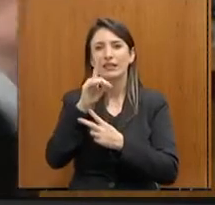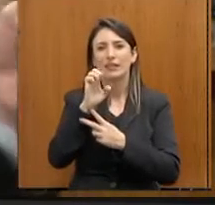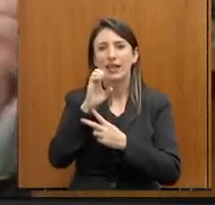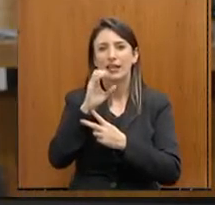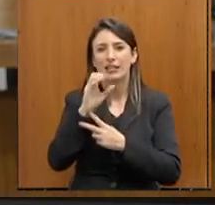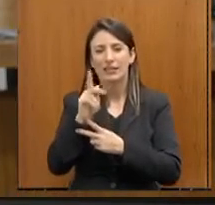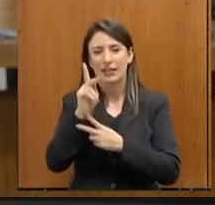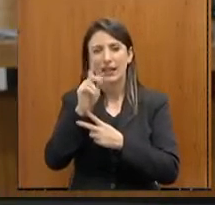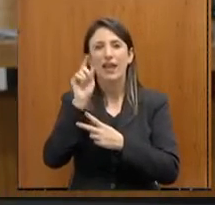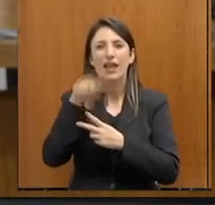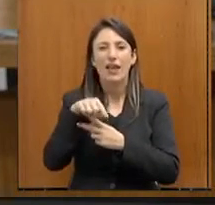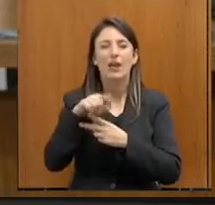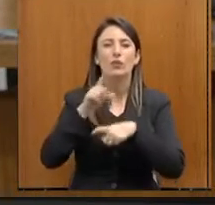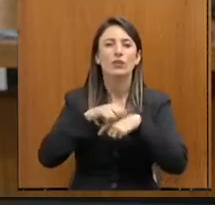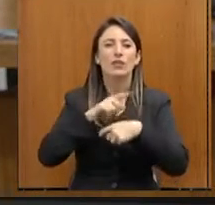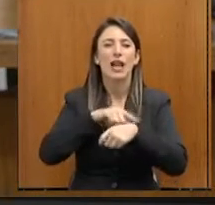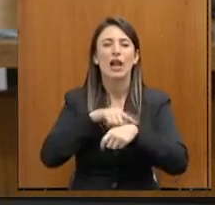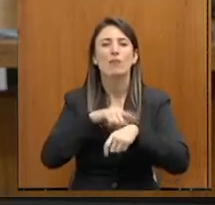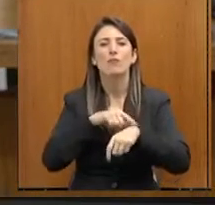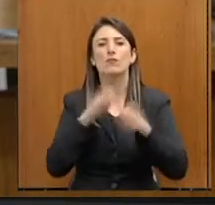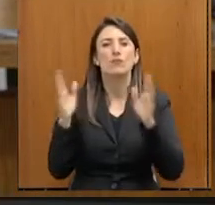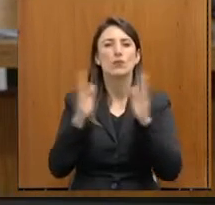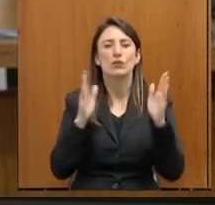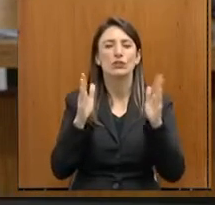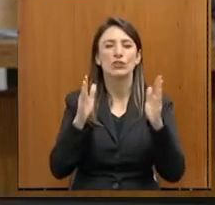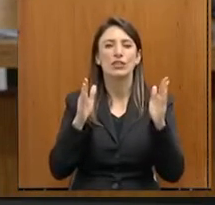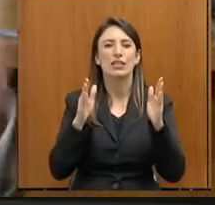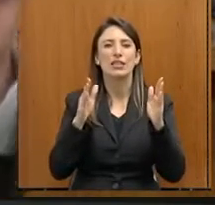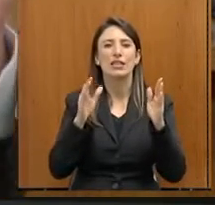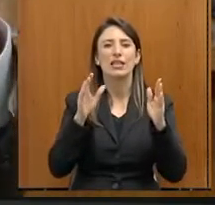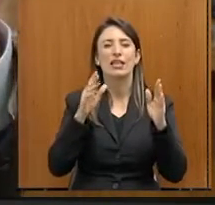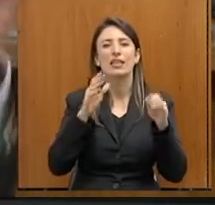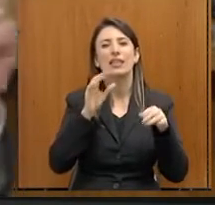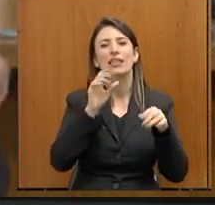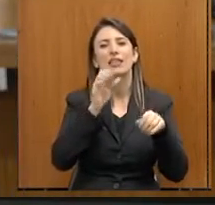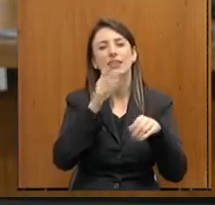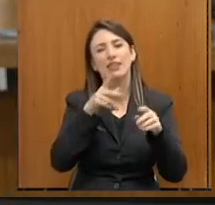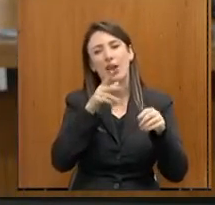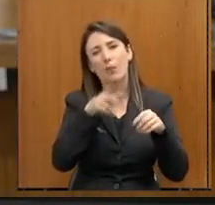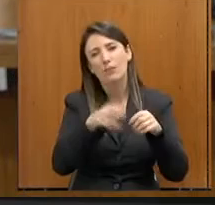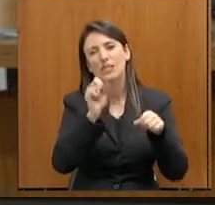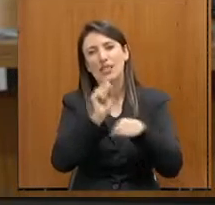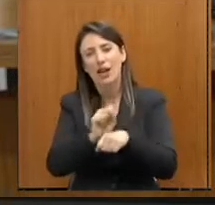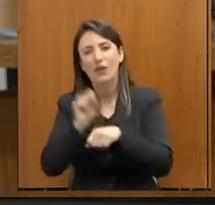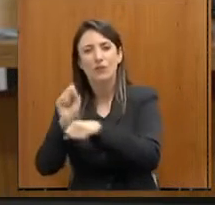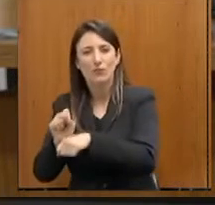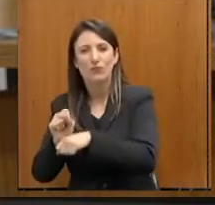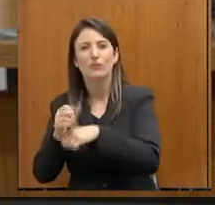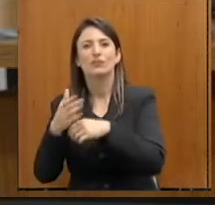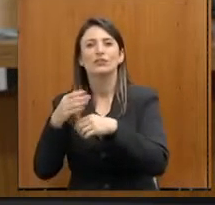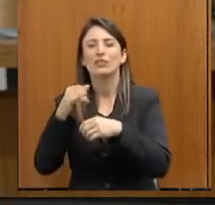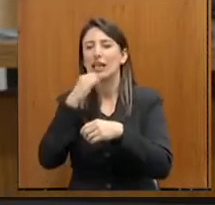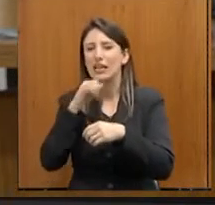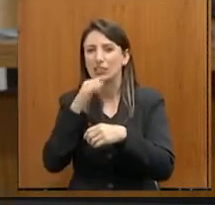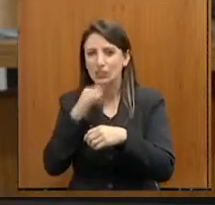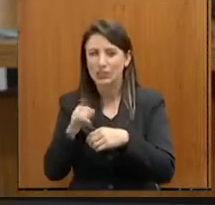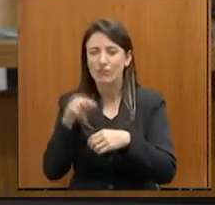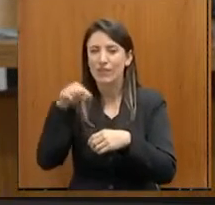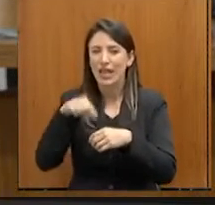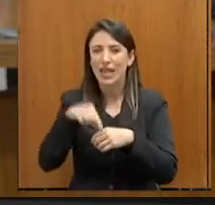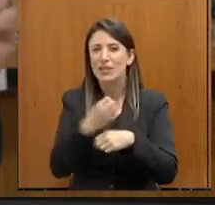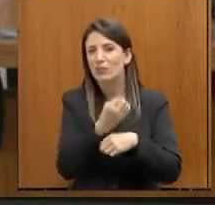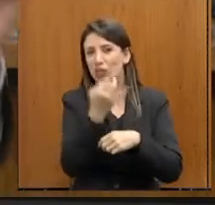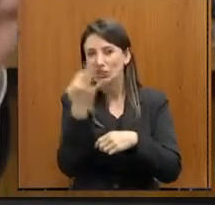em média por ano é de energia elétrica este número Deputado nós